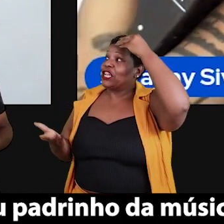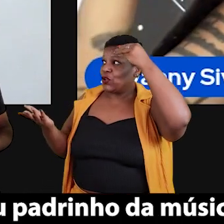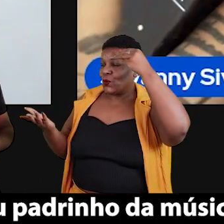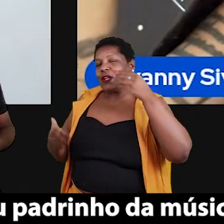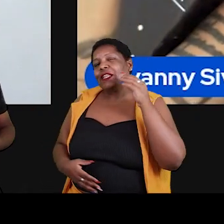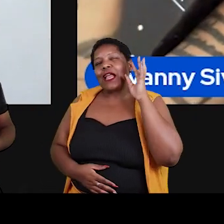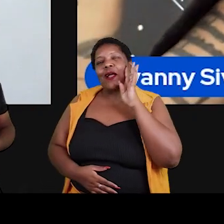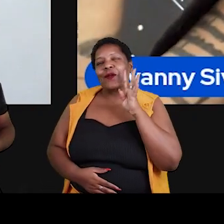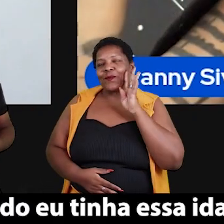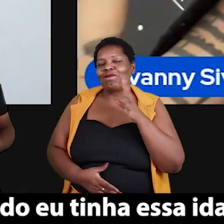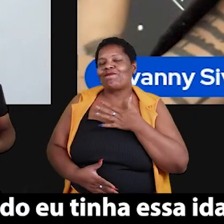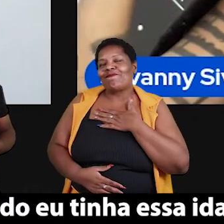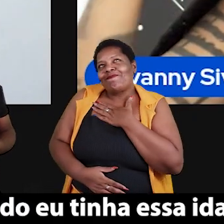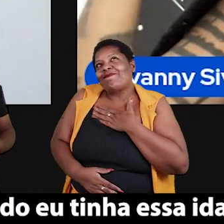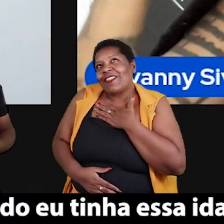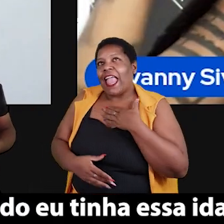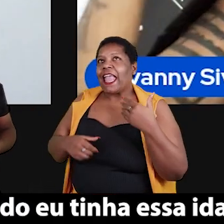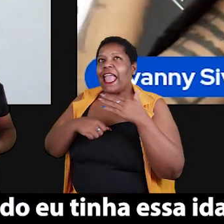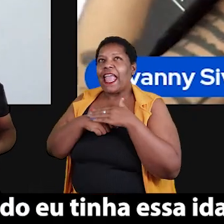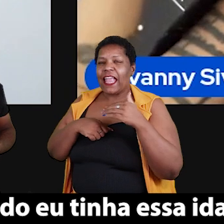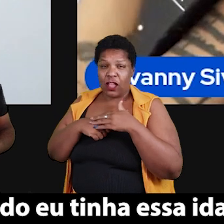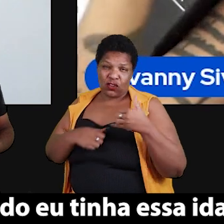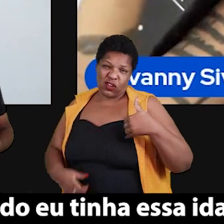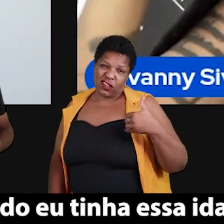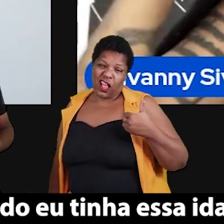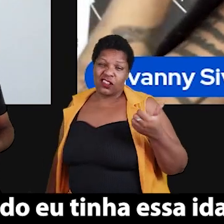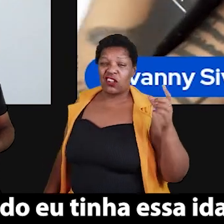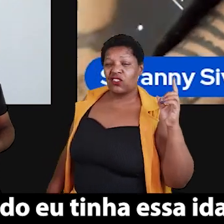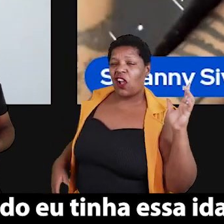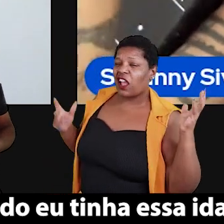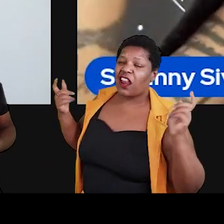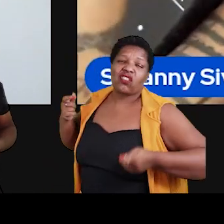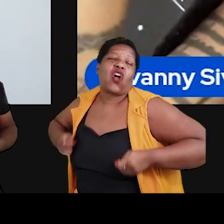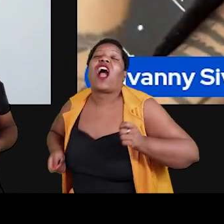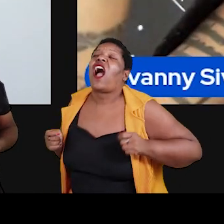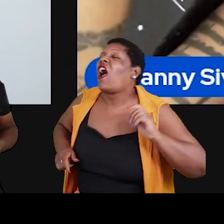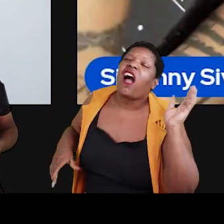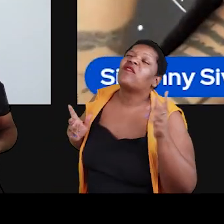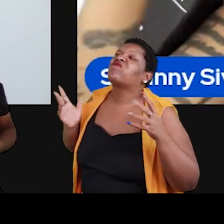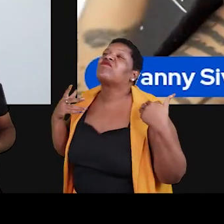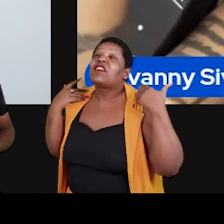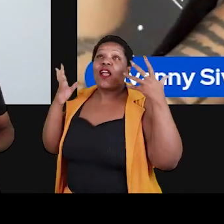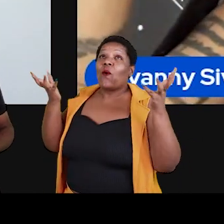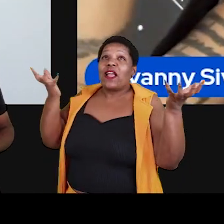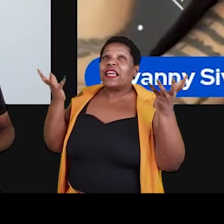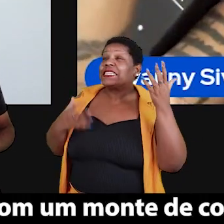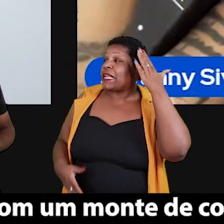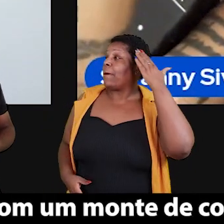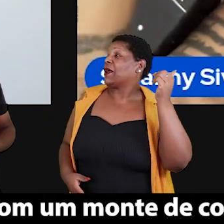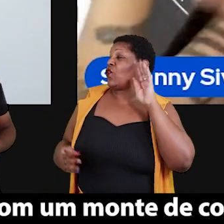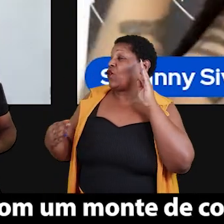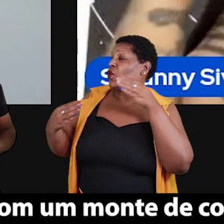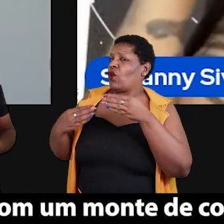uma pessoa muito querida e que quando eu tinha essa idade eu só queria tocar, eu só sabia que eu queria tocar.